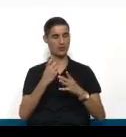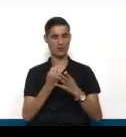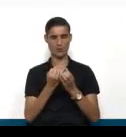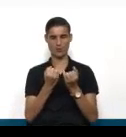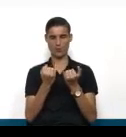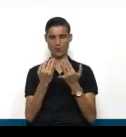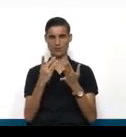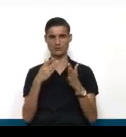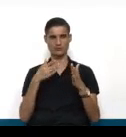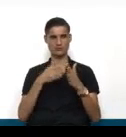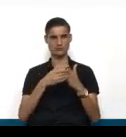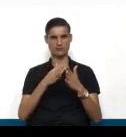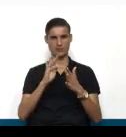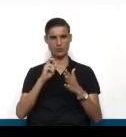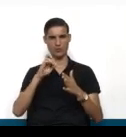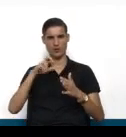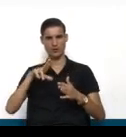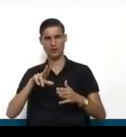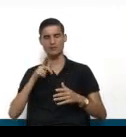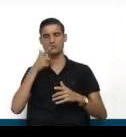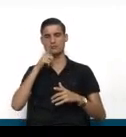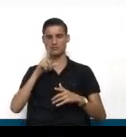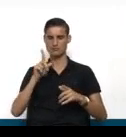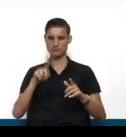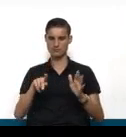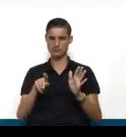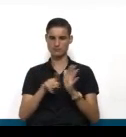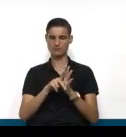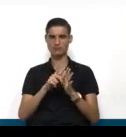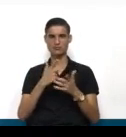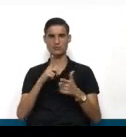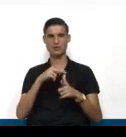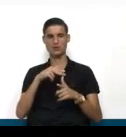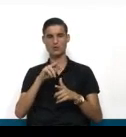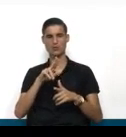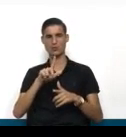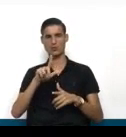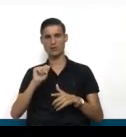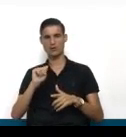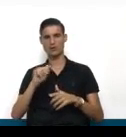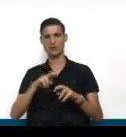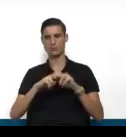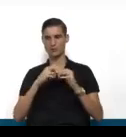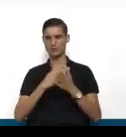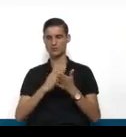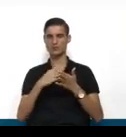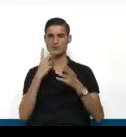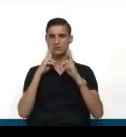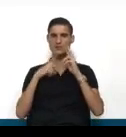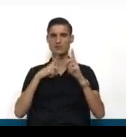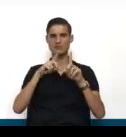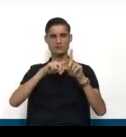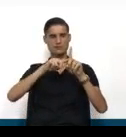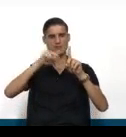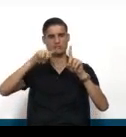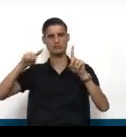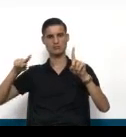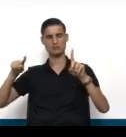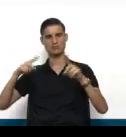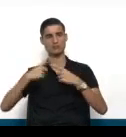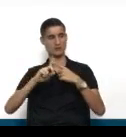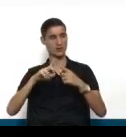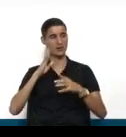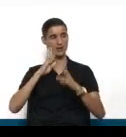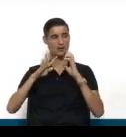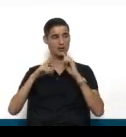dos coeficientes de Fourier é não nula. E aí, a partir disso, a gente pode plotar um gráfico. Eu gosto muito quando a